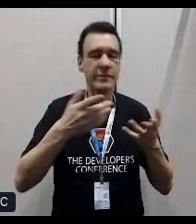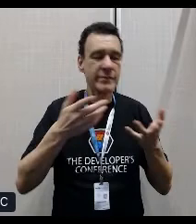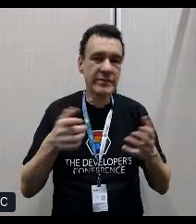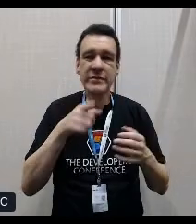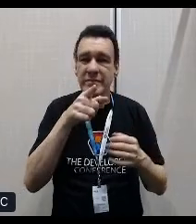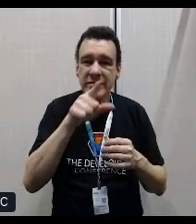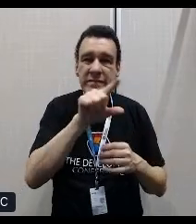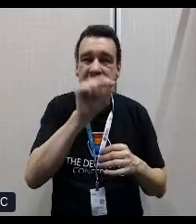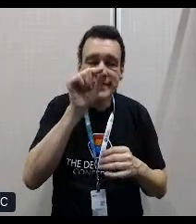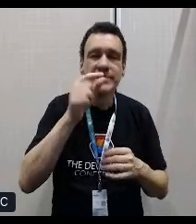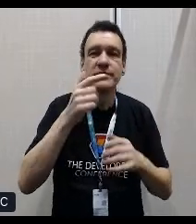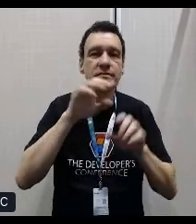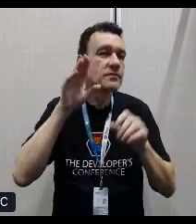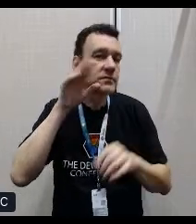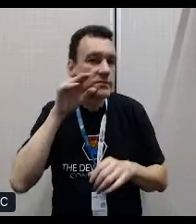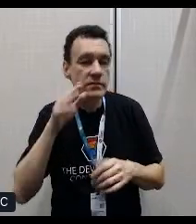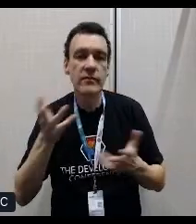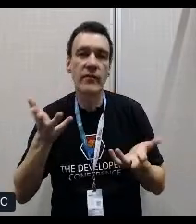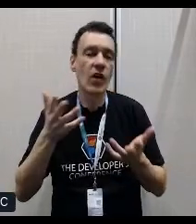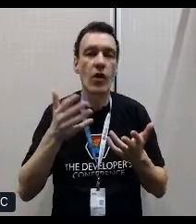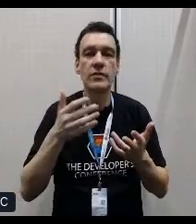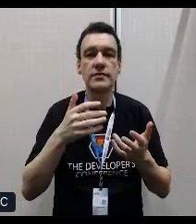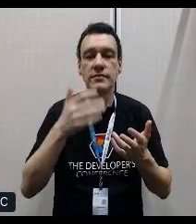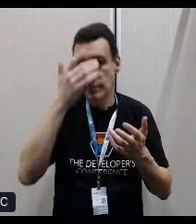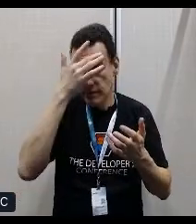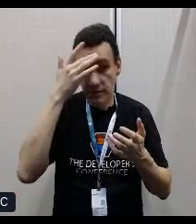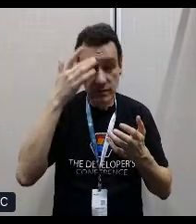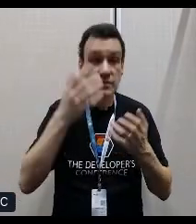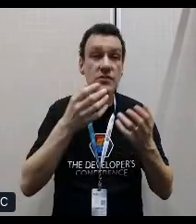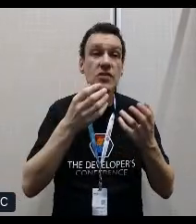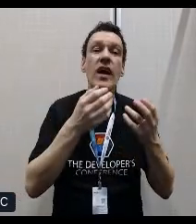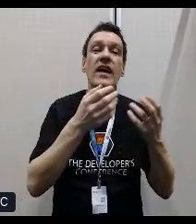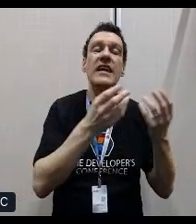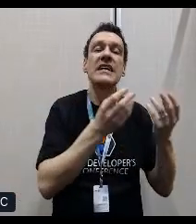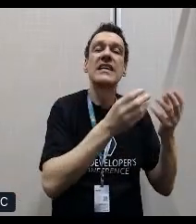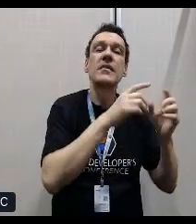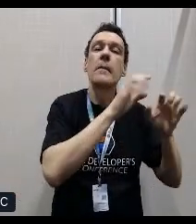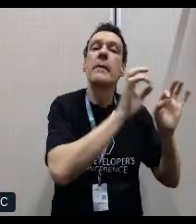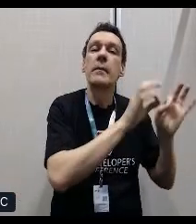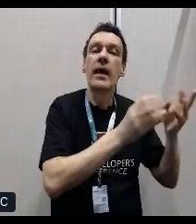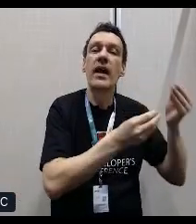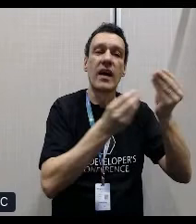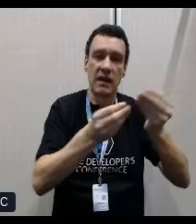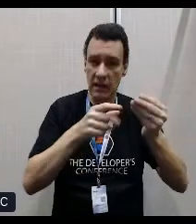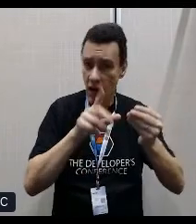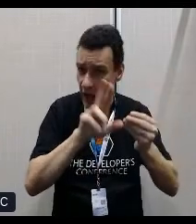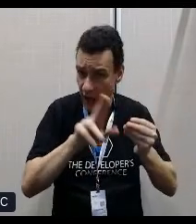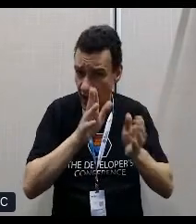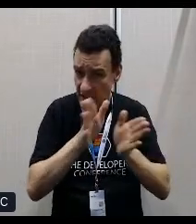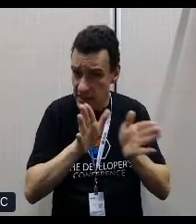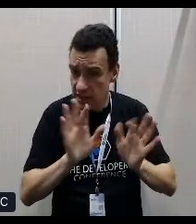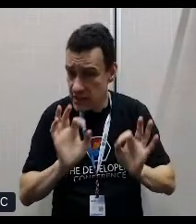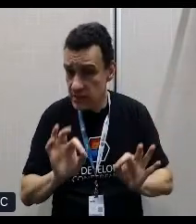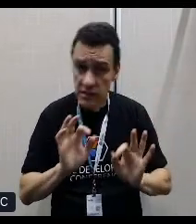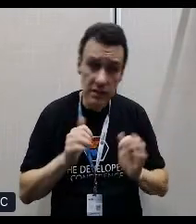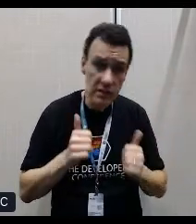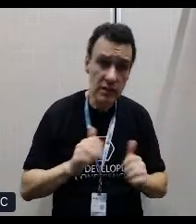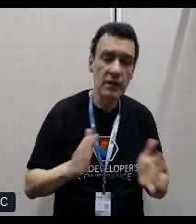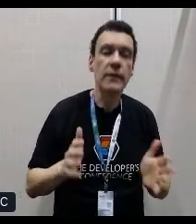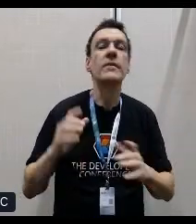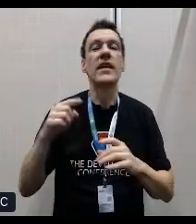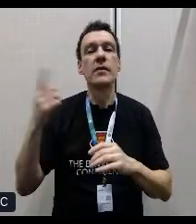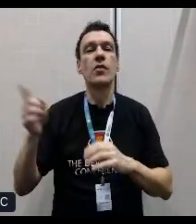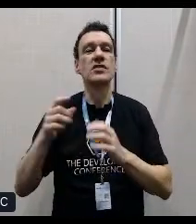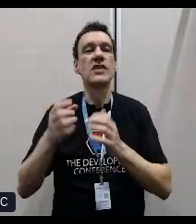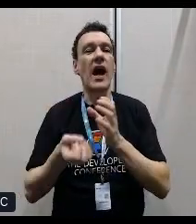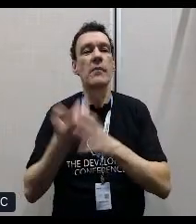fornecedores qualificados para entregar resultados acessíveis. No terceiro ponto, tem planejamento de sprint, que o teste de acessibilidade